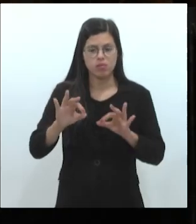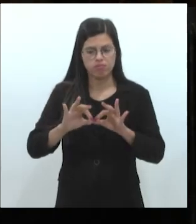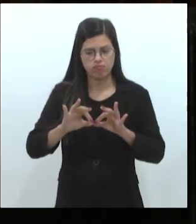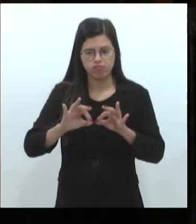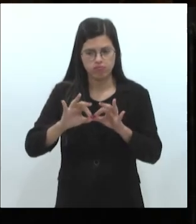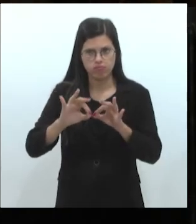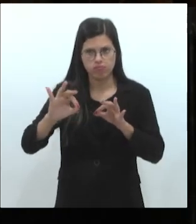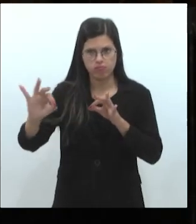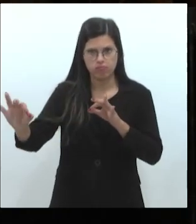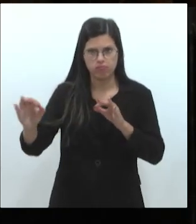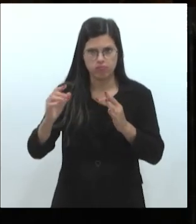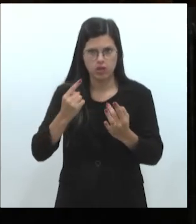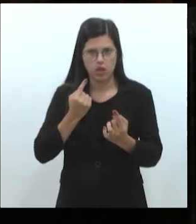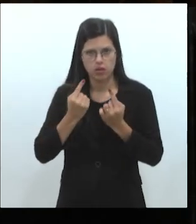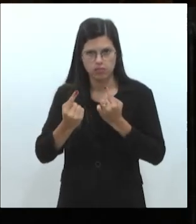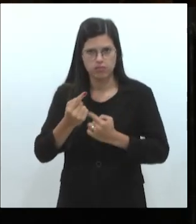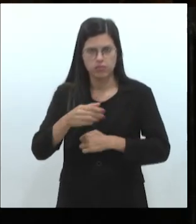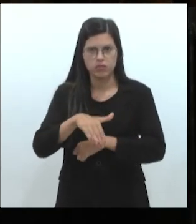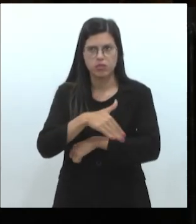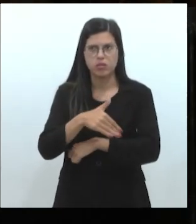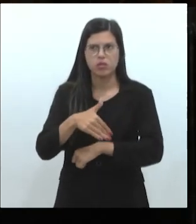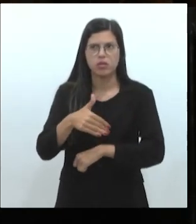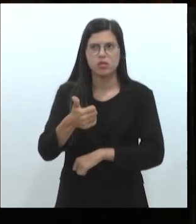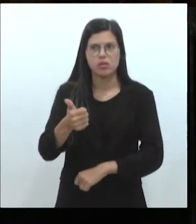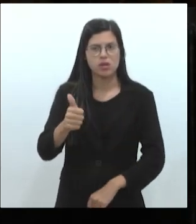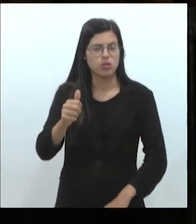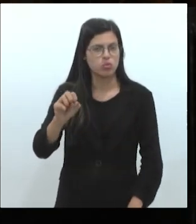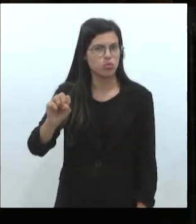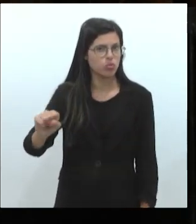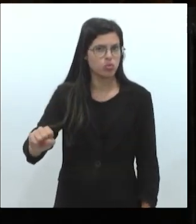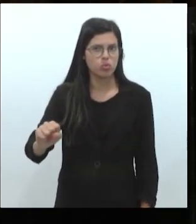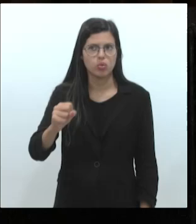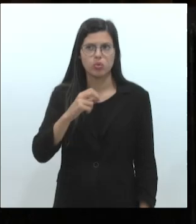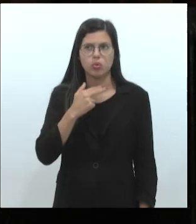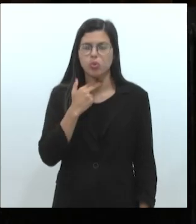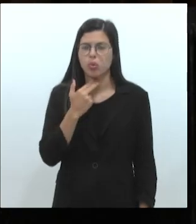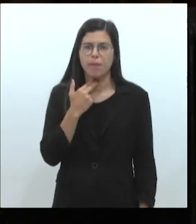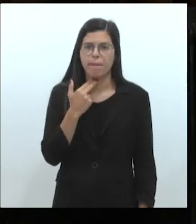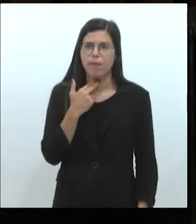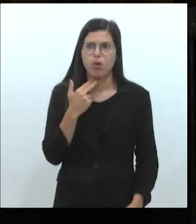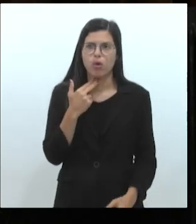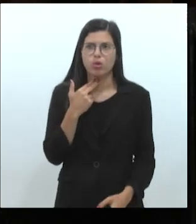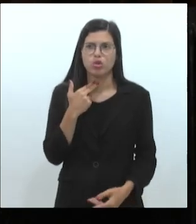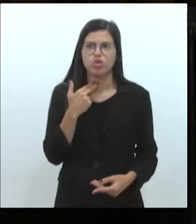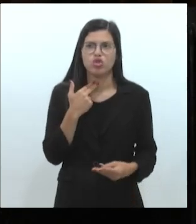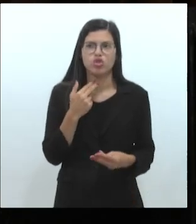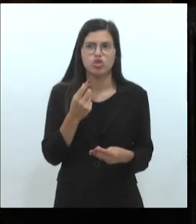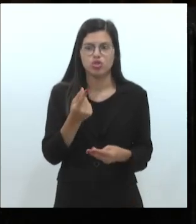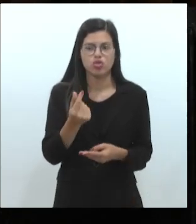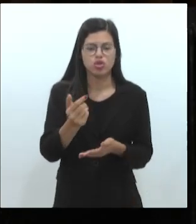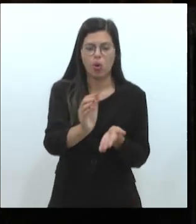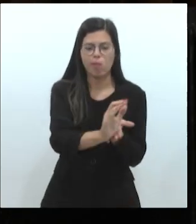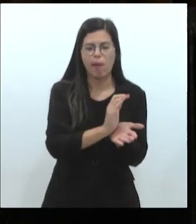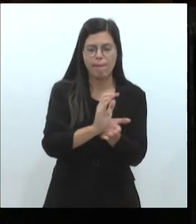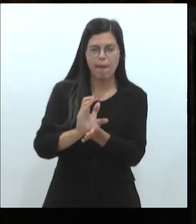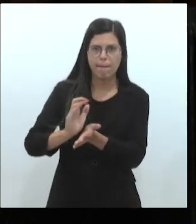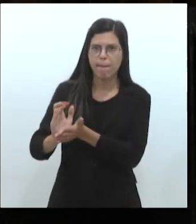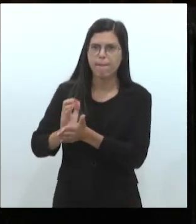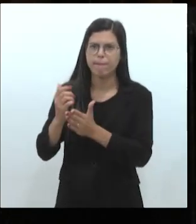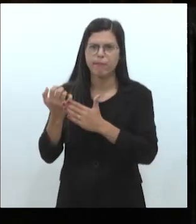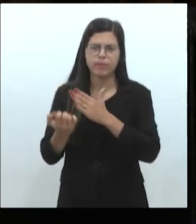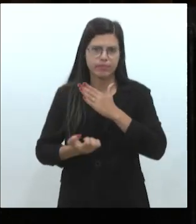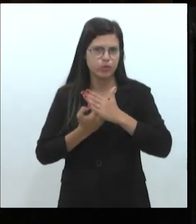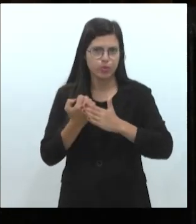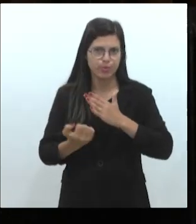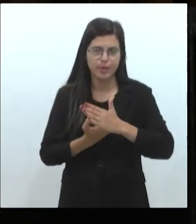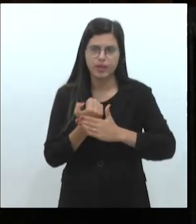Ferro 118 não poderia ser o retorno de capital do empresário. Porque